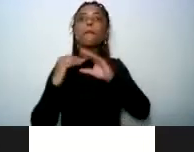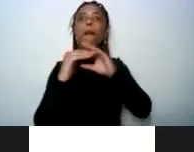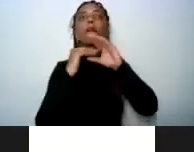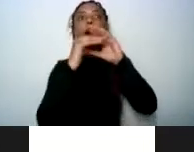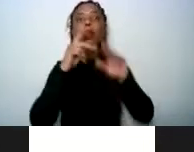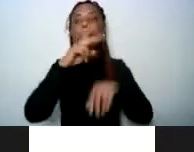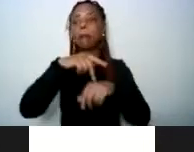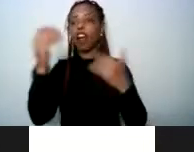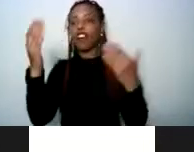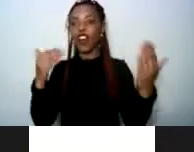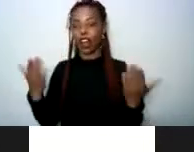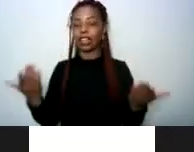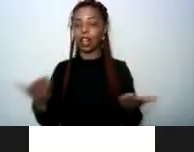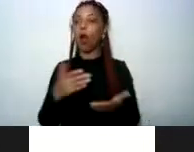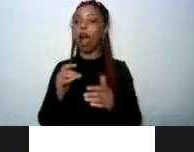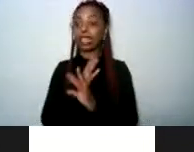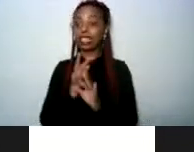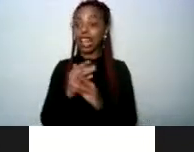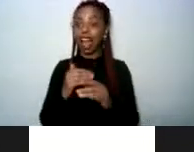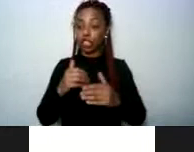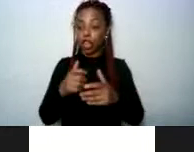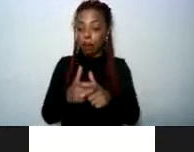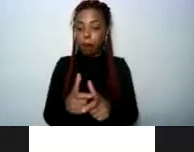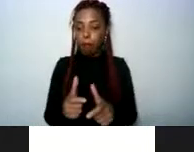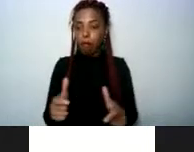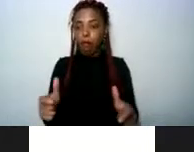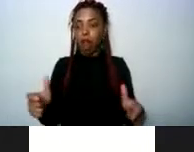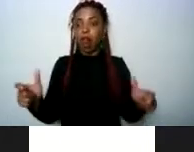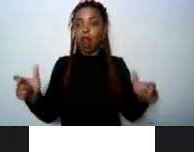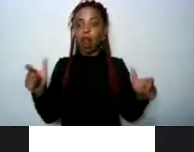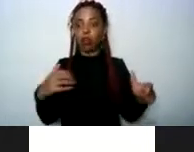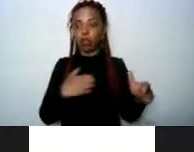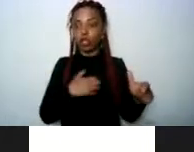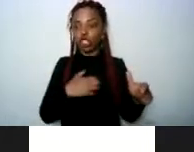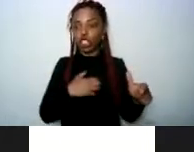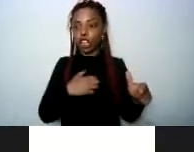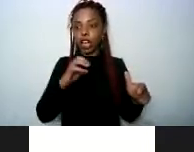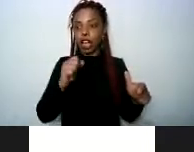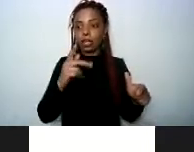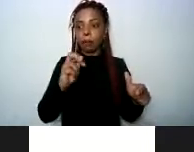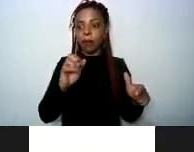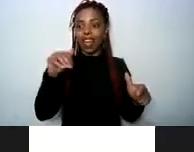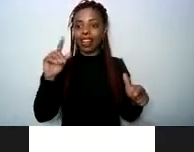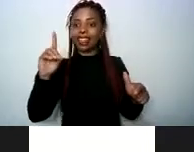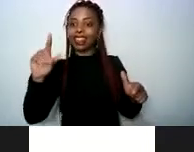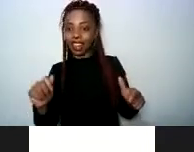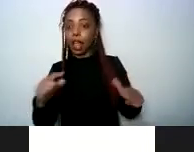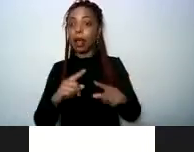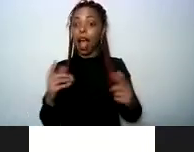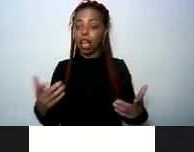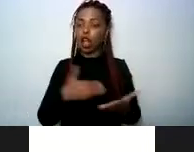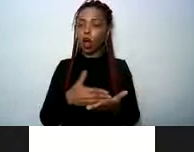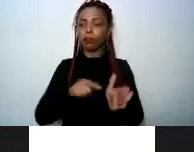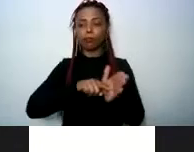espraiada, né, e aí, a partir disso, se estabelece uma grande especulação. E para